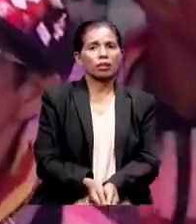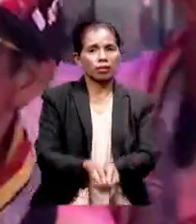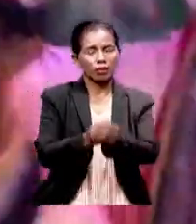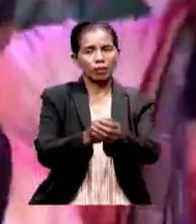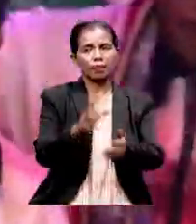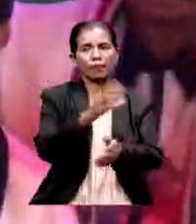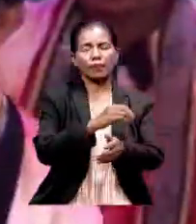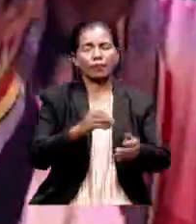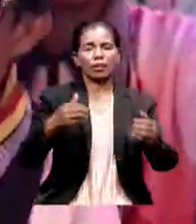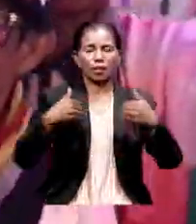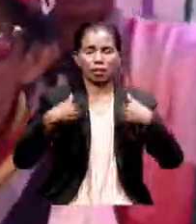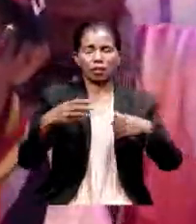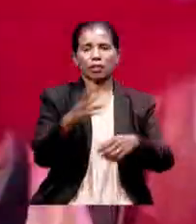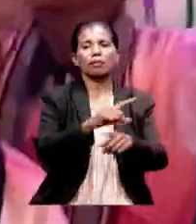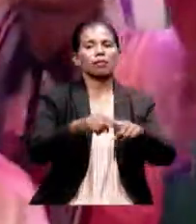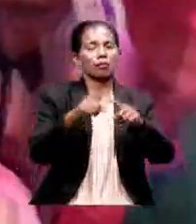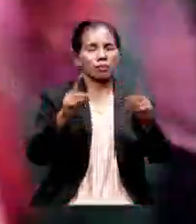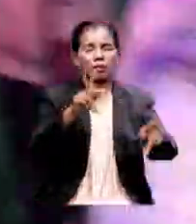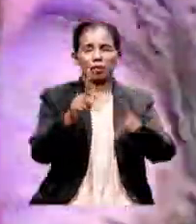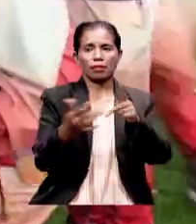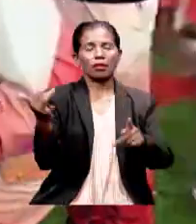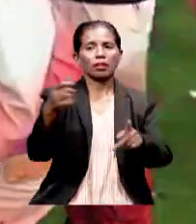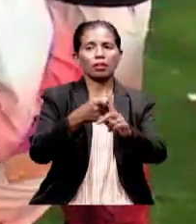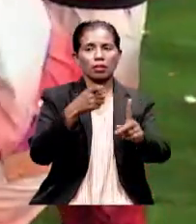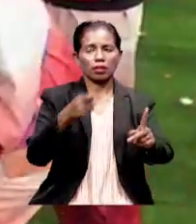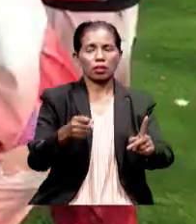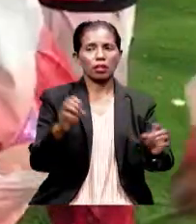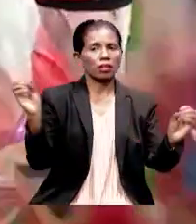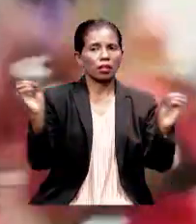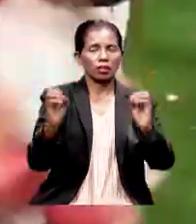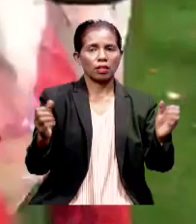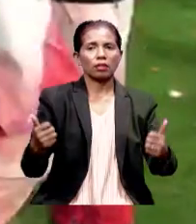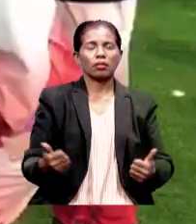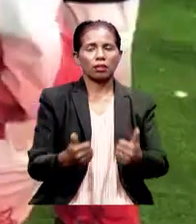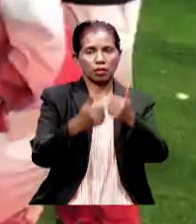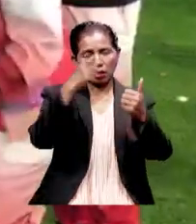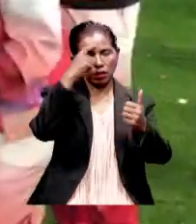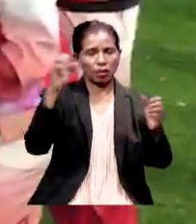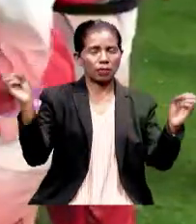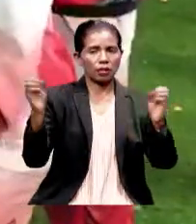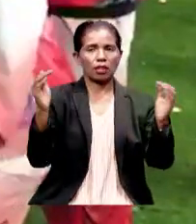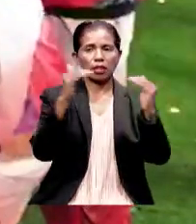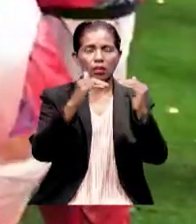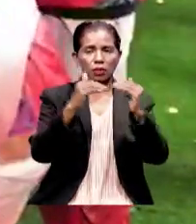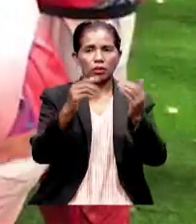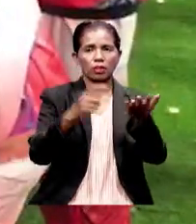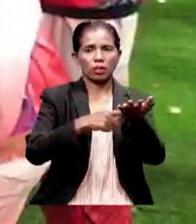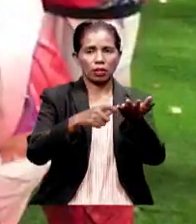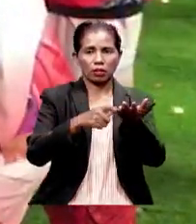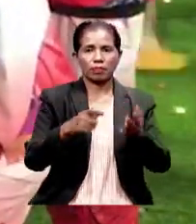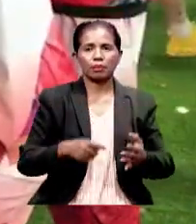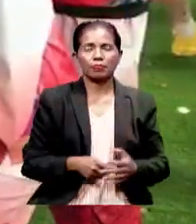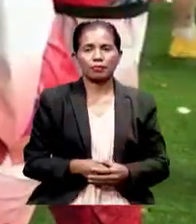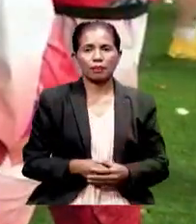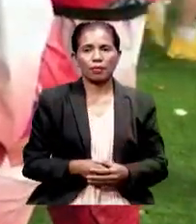ia modalidade sanulu, mai be atleta sira husi boxe la consegue tuir competição tambala tuir encontro técnico.